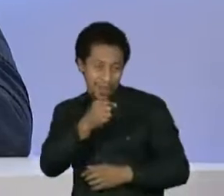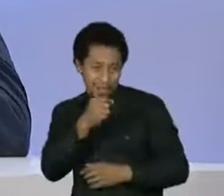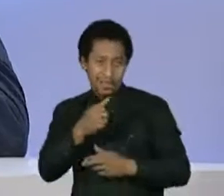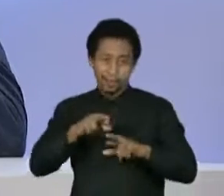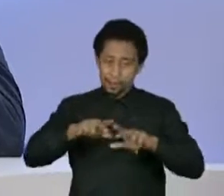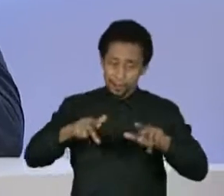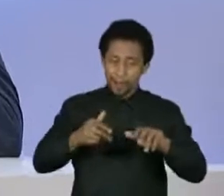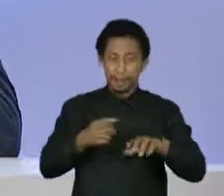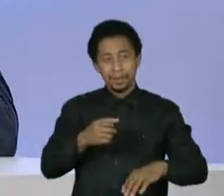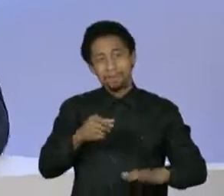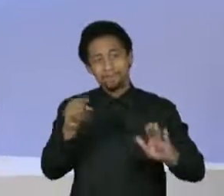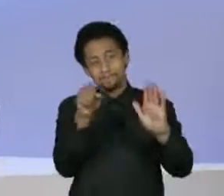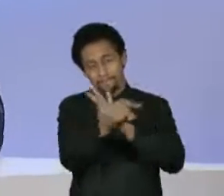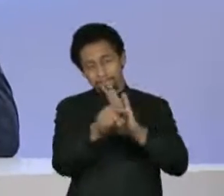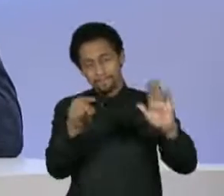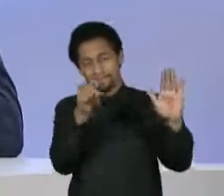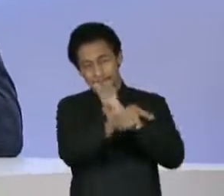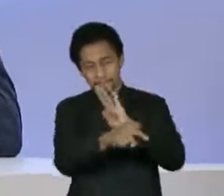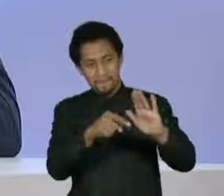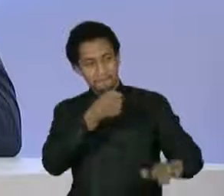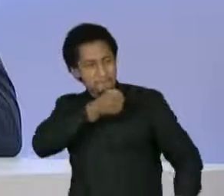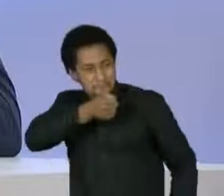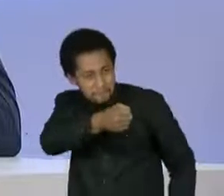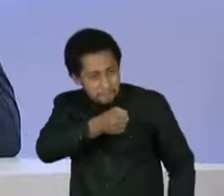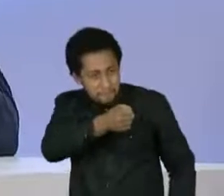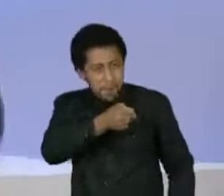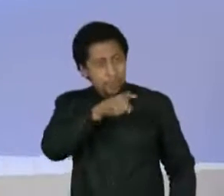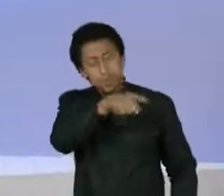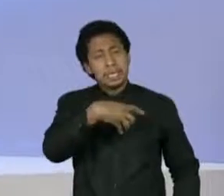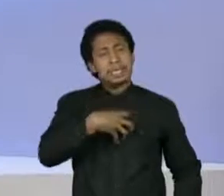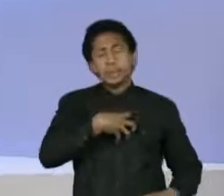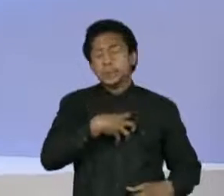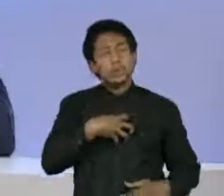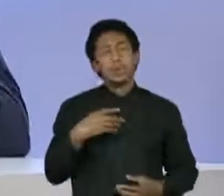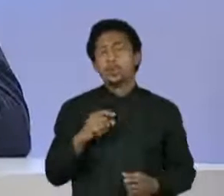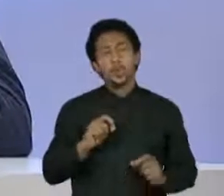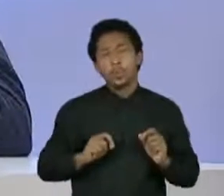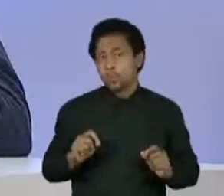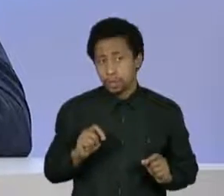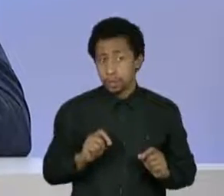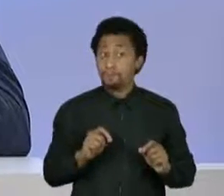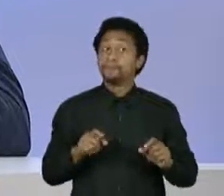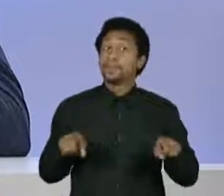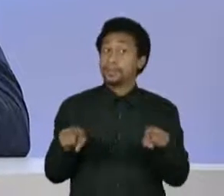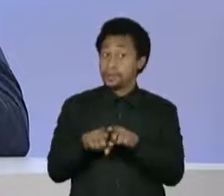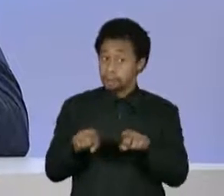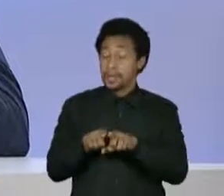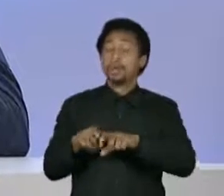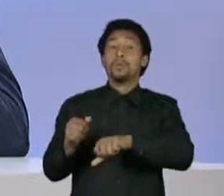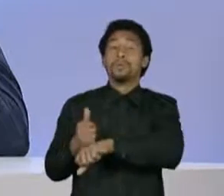que você sentia e o que você acha que os jogadores, que você acabou de dar uma resposta agora,